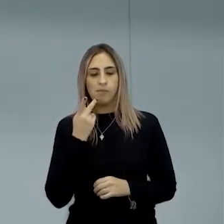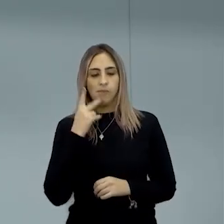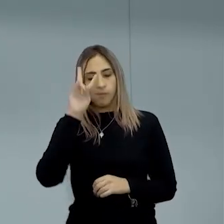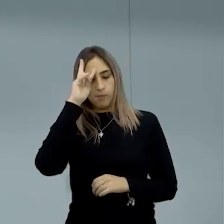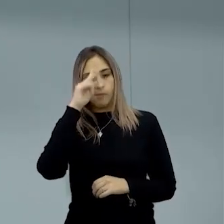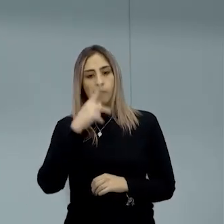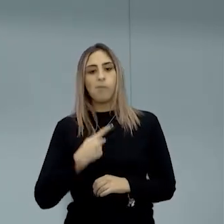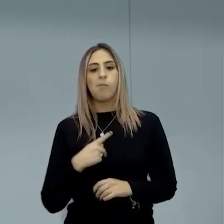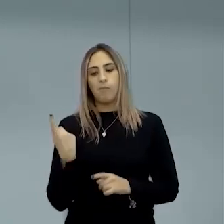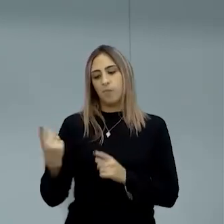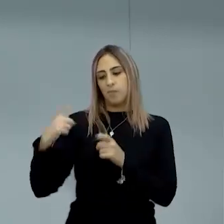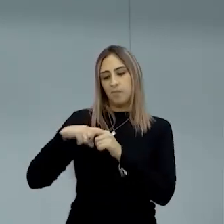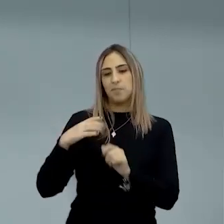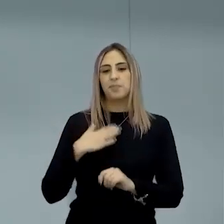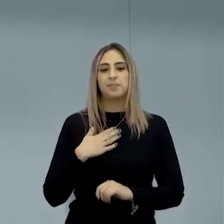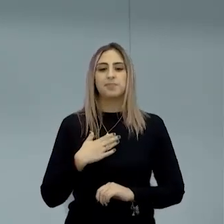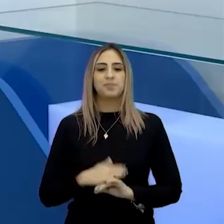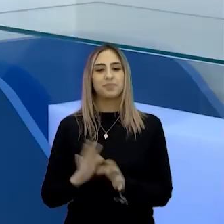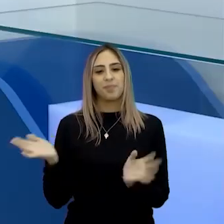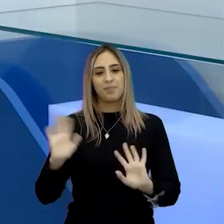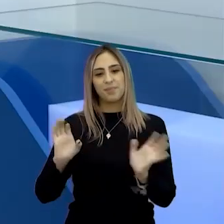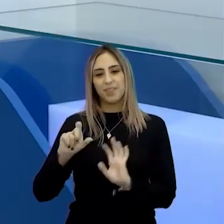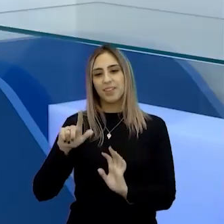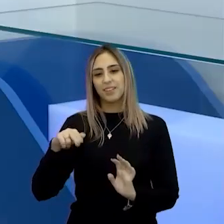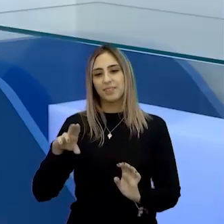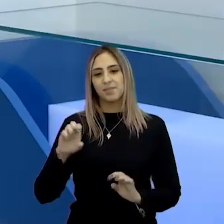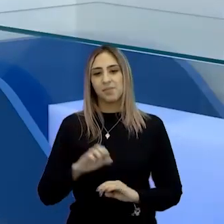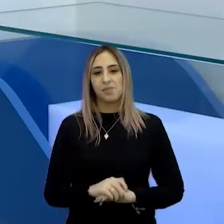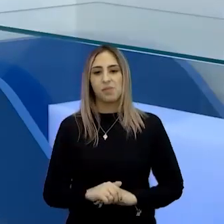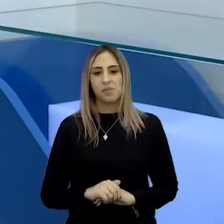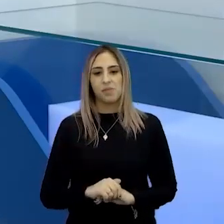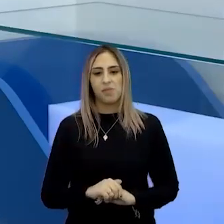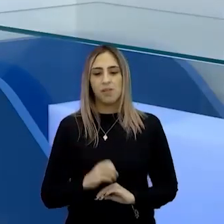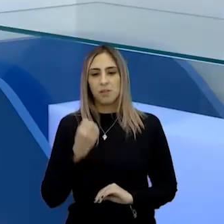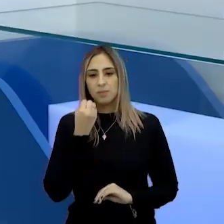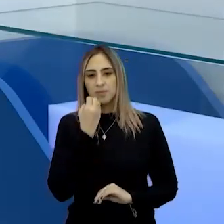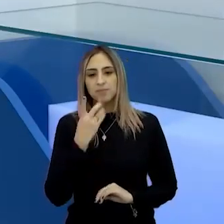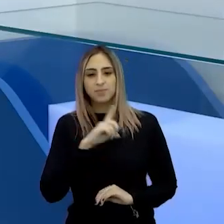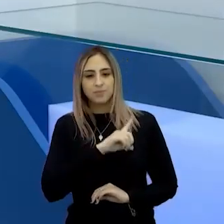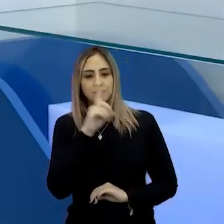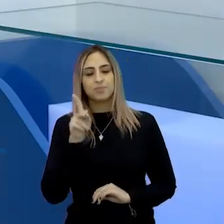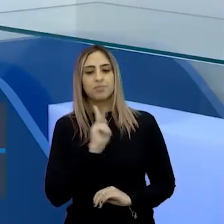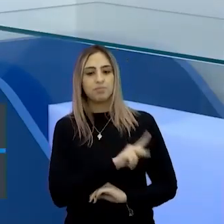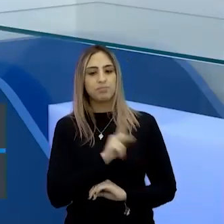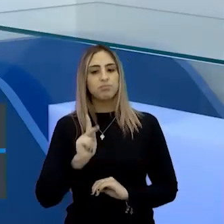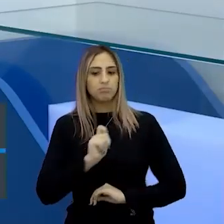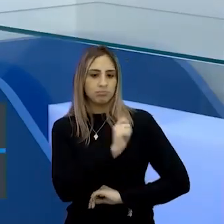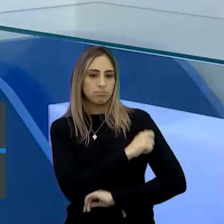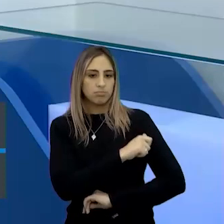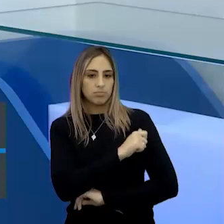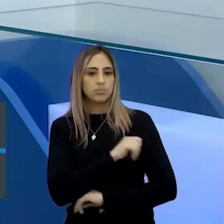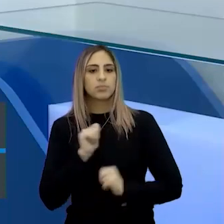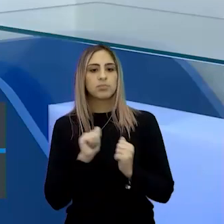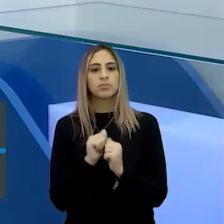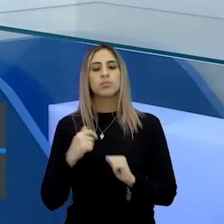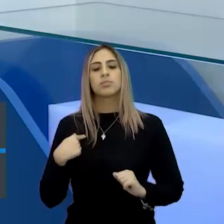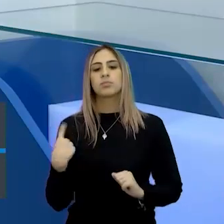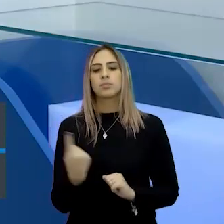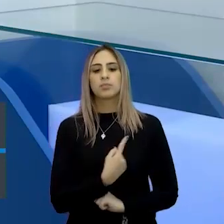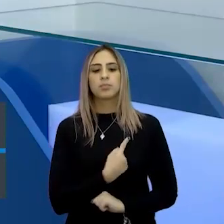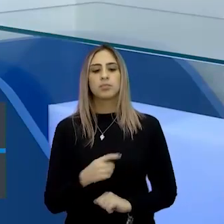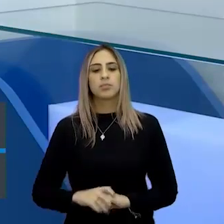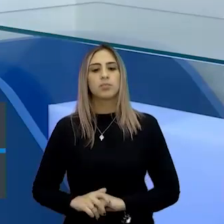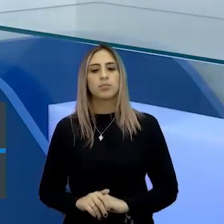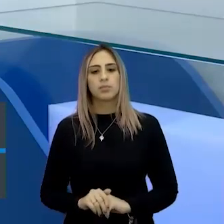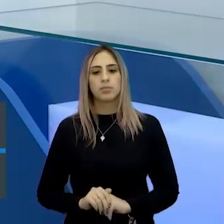depois ela volta para mim. Olá, Elaine, tudo bom? Tudo. Bom dia, Andréia, professores, alunos que estão aqui conosco. Então,